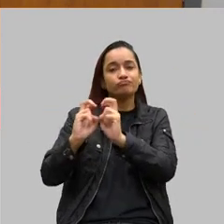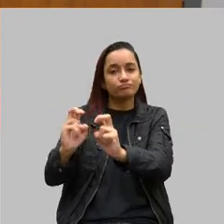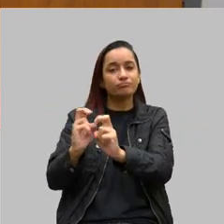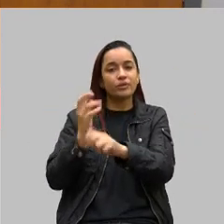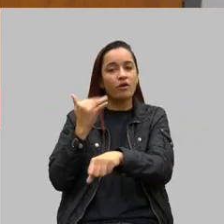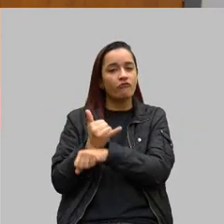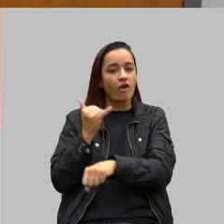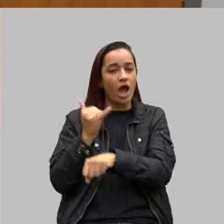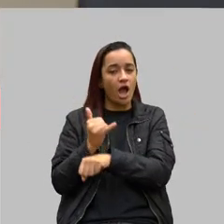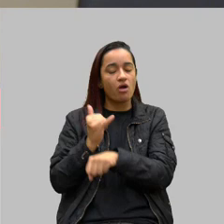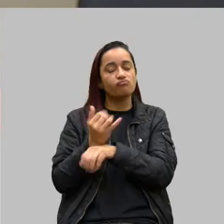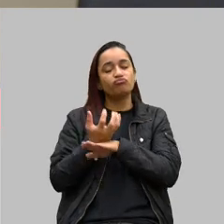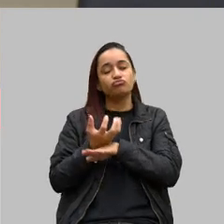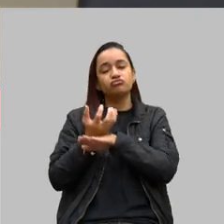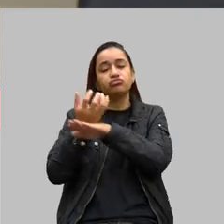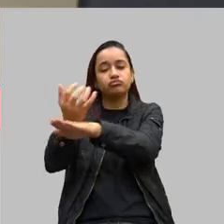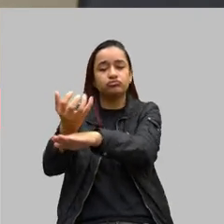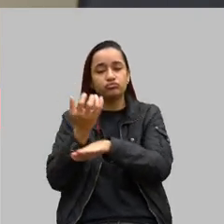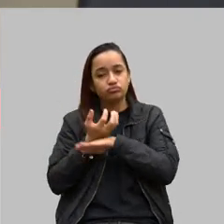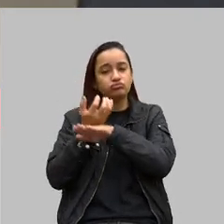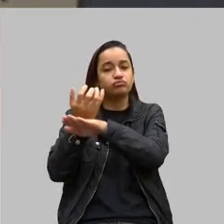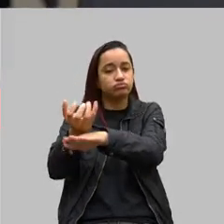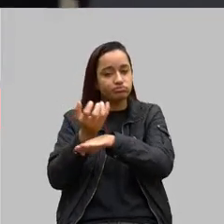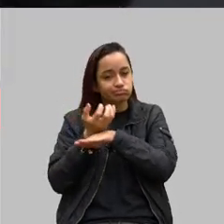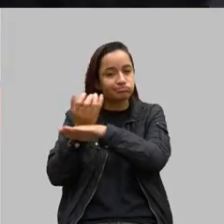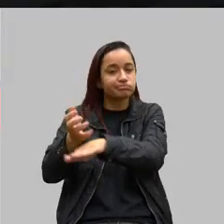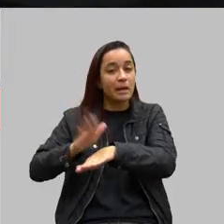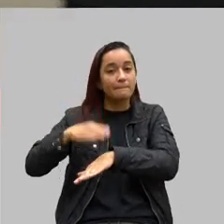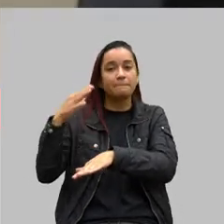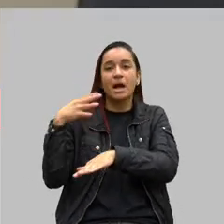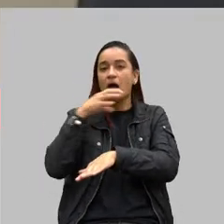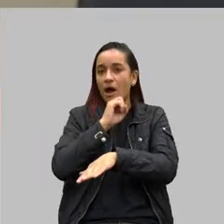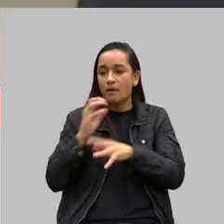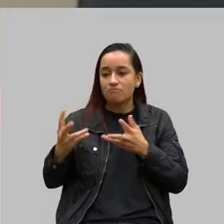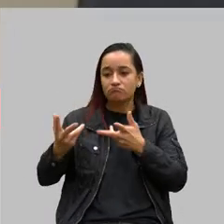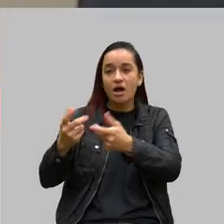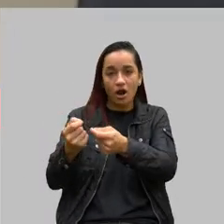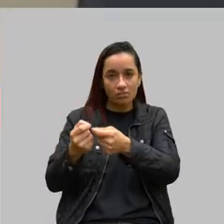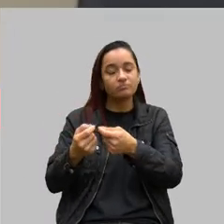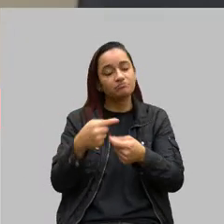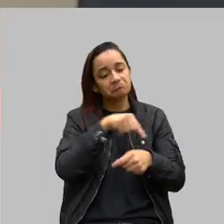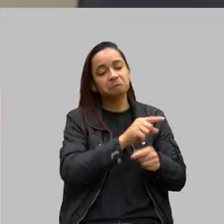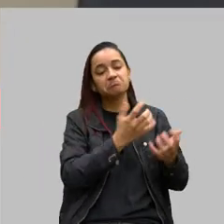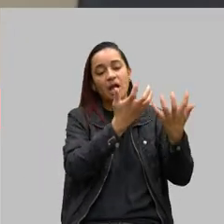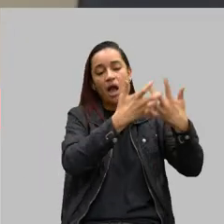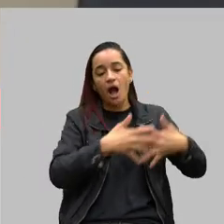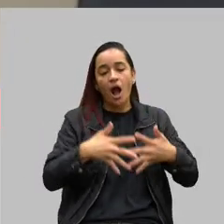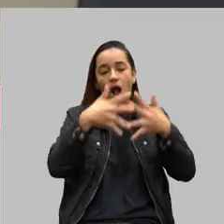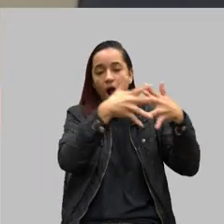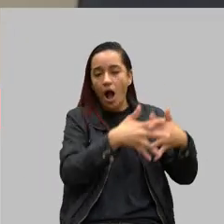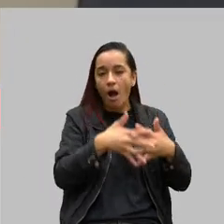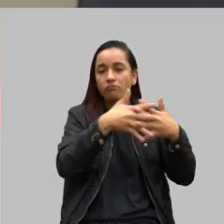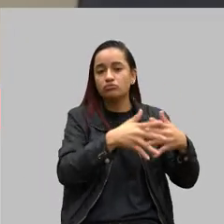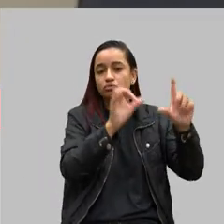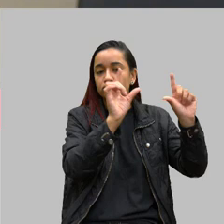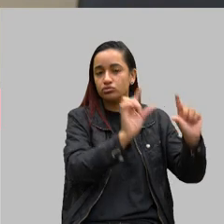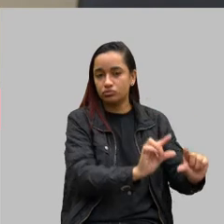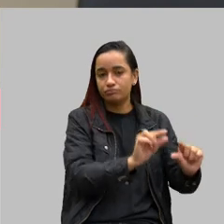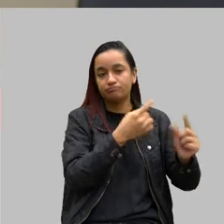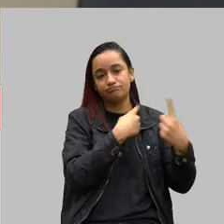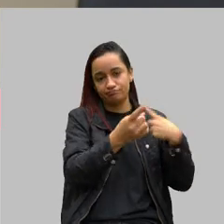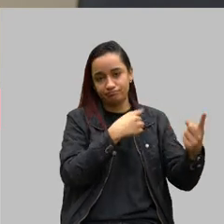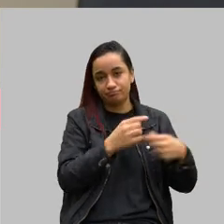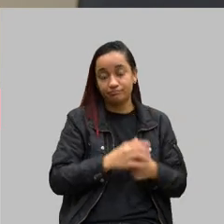acidentes para termos de de fluidez de tráfego aí eu queria trazer um dado muito rápido aqui né da do transporte de cargas do Estado de Minas Gerais